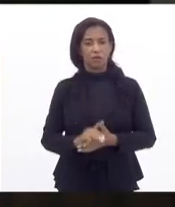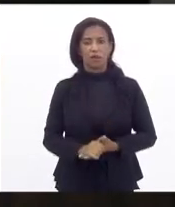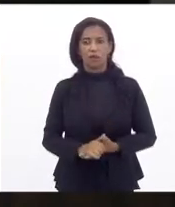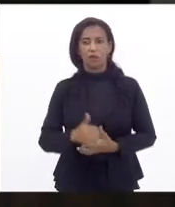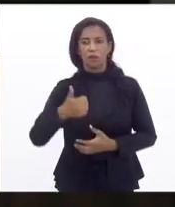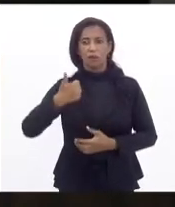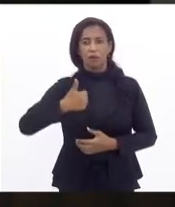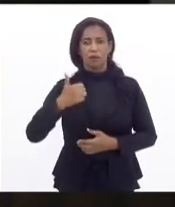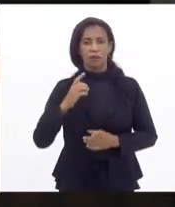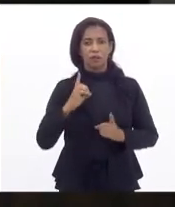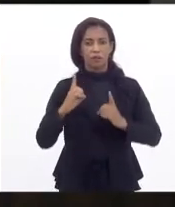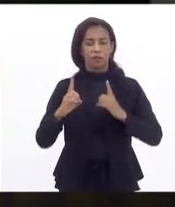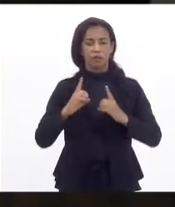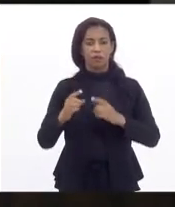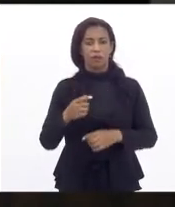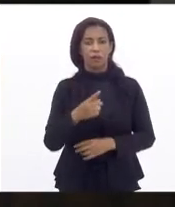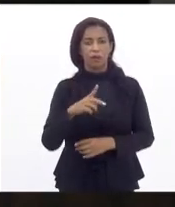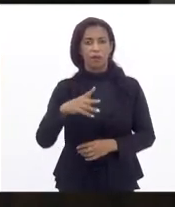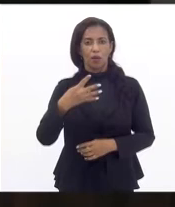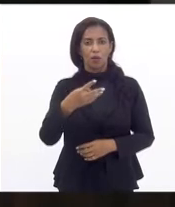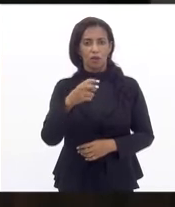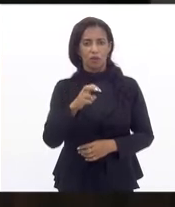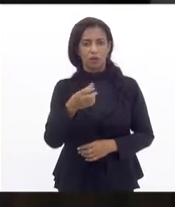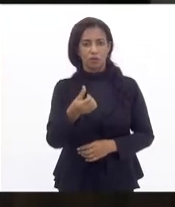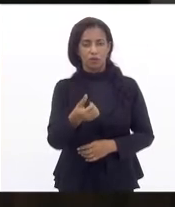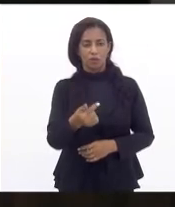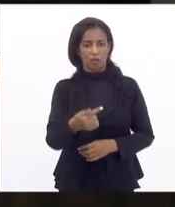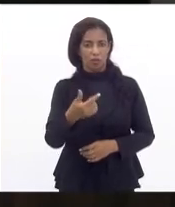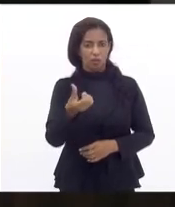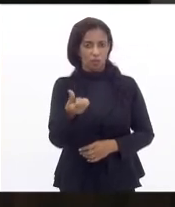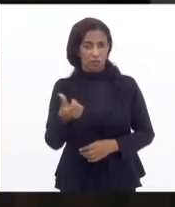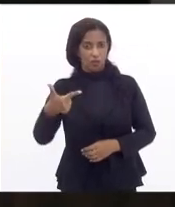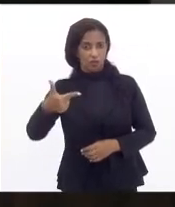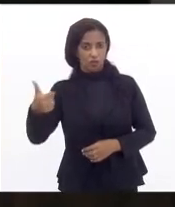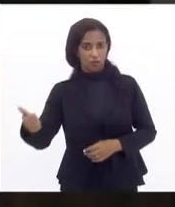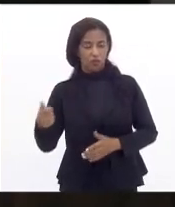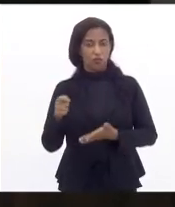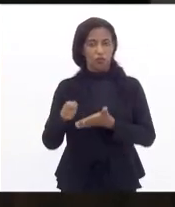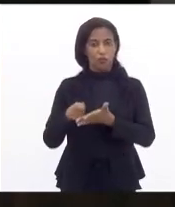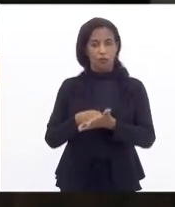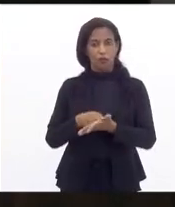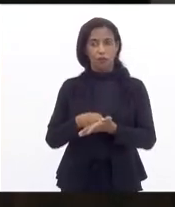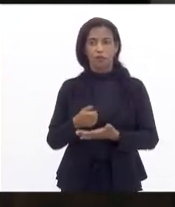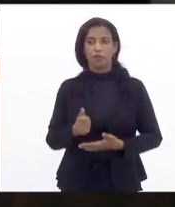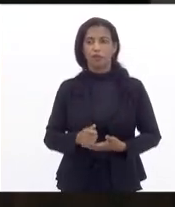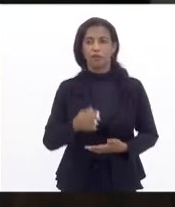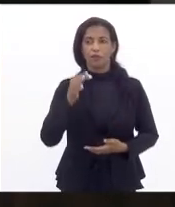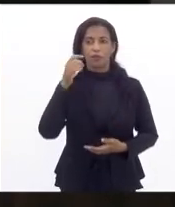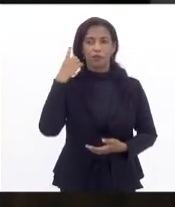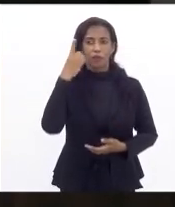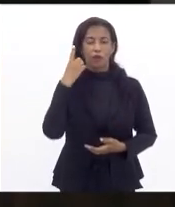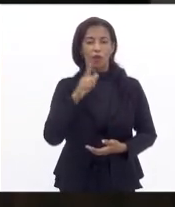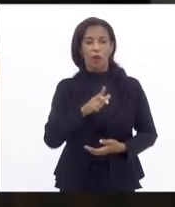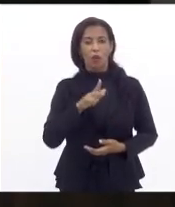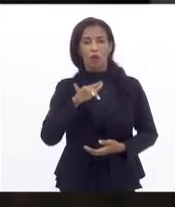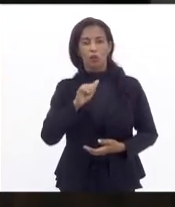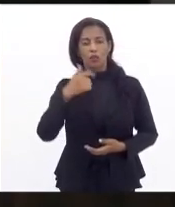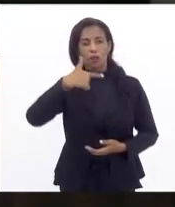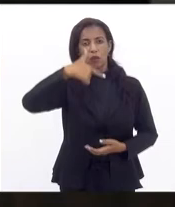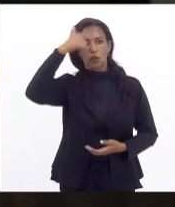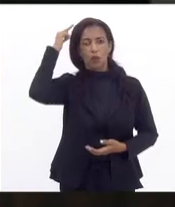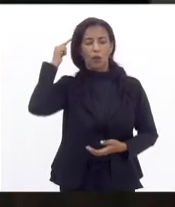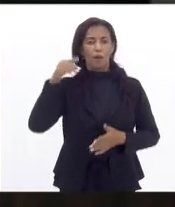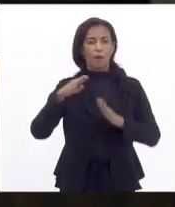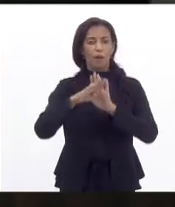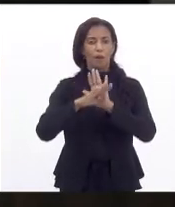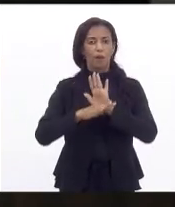primeira discussão, projeto de lei 4576 de 2021, de autoria dos deputados Lucien e Luiz Paulo, que institui o